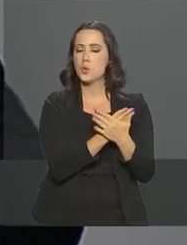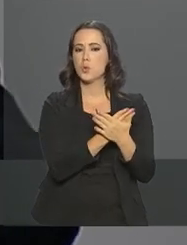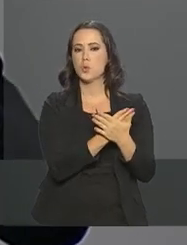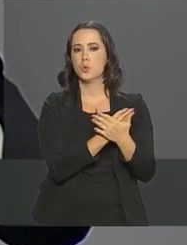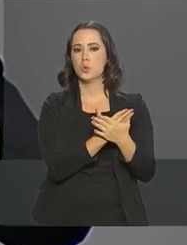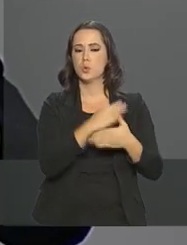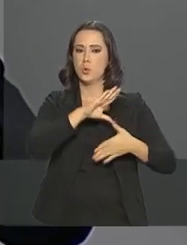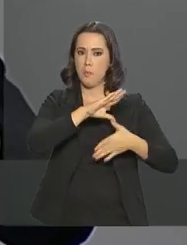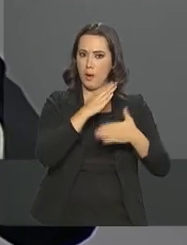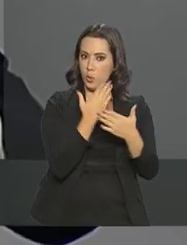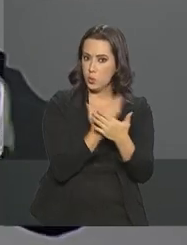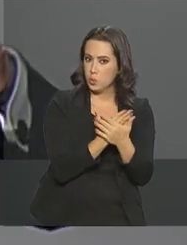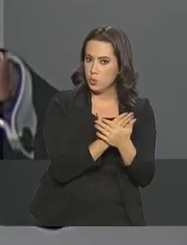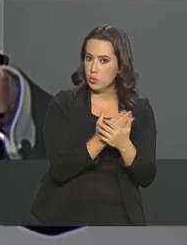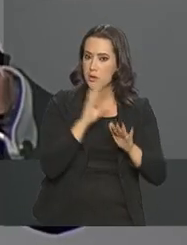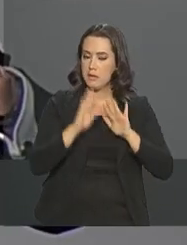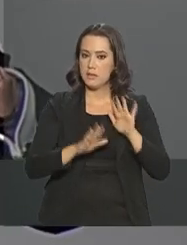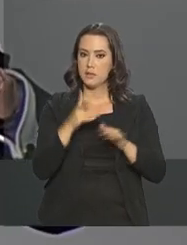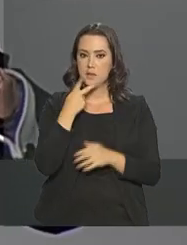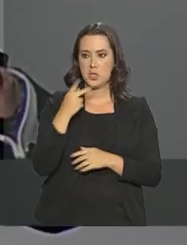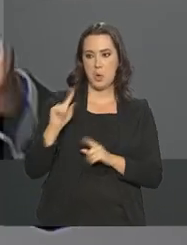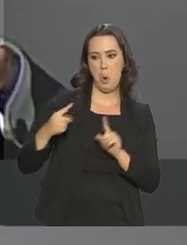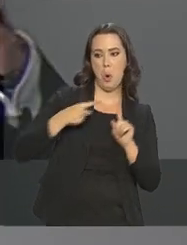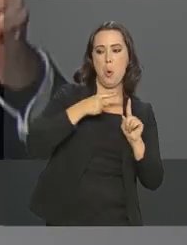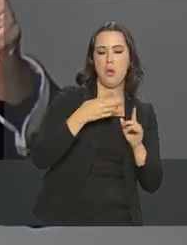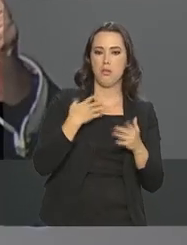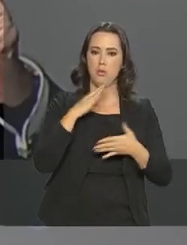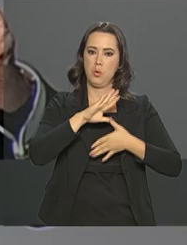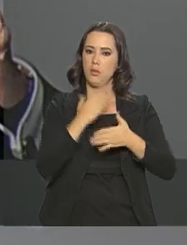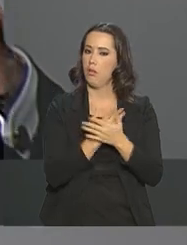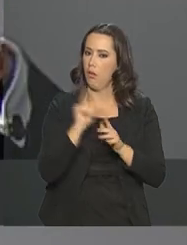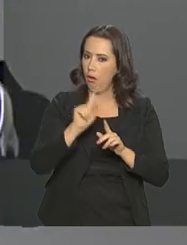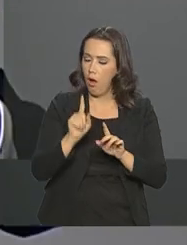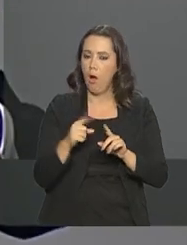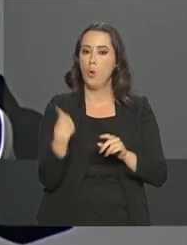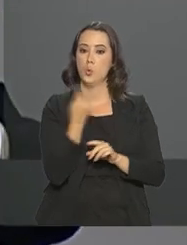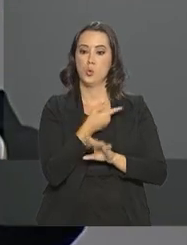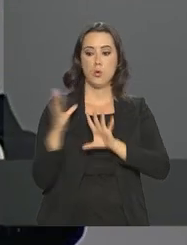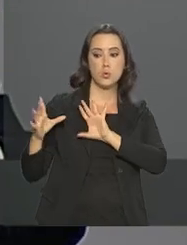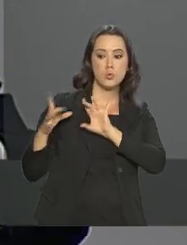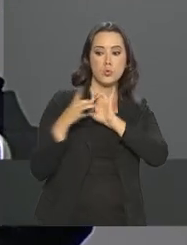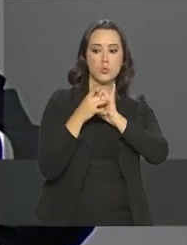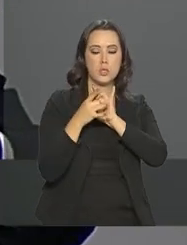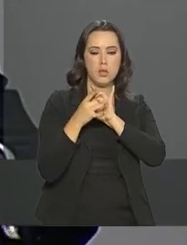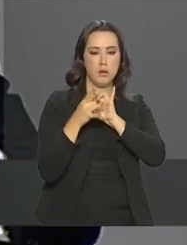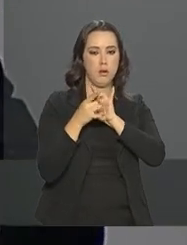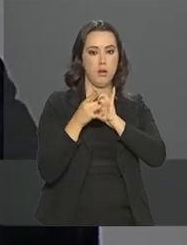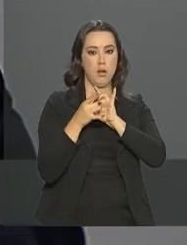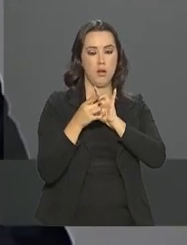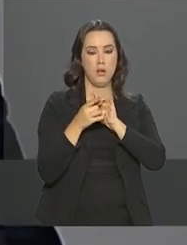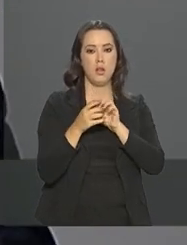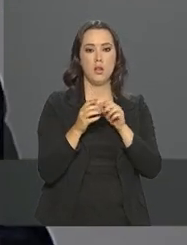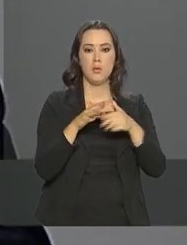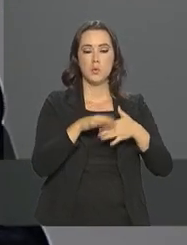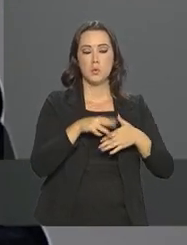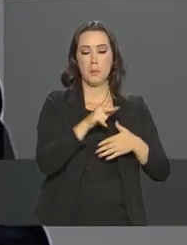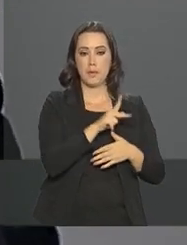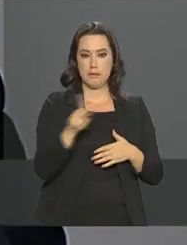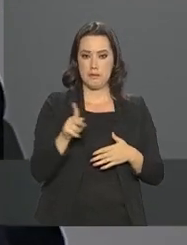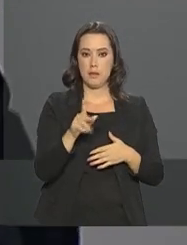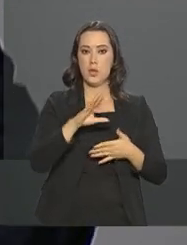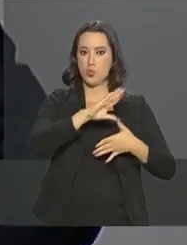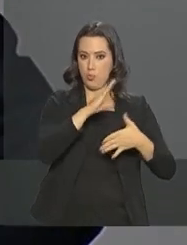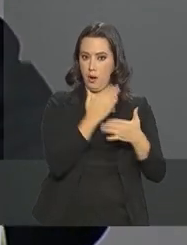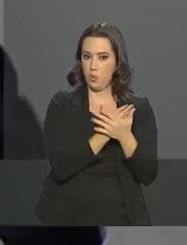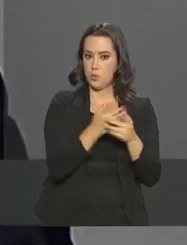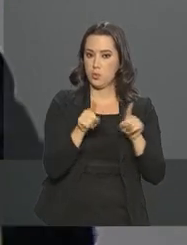no mercosul porque às vezes ele recebe críticas nós fizemos uma aliança durante a minha gestão presidiu no mercosul nós fizemos uma